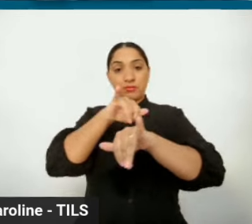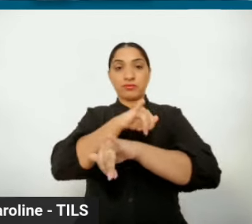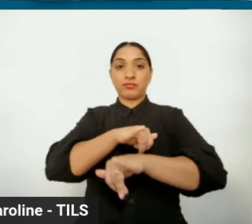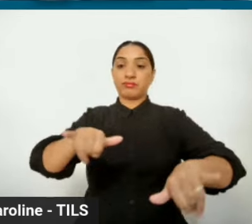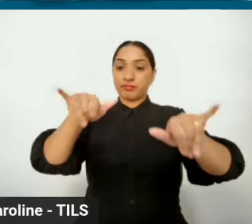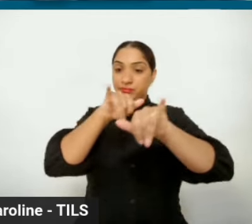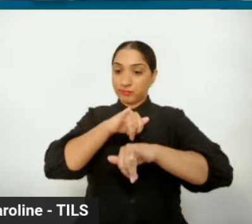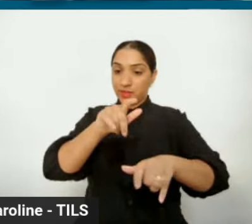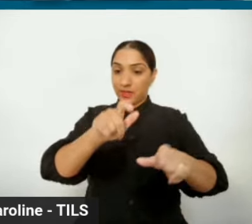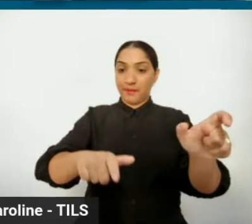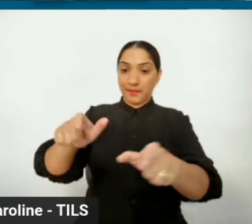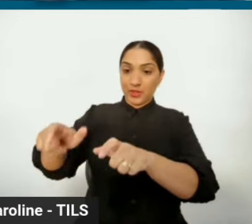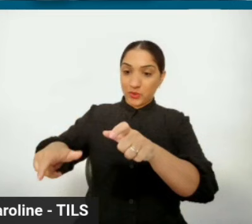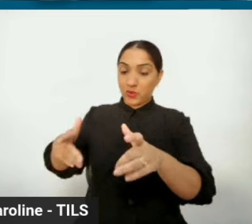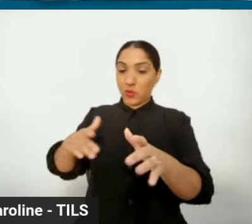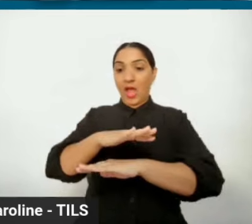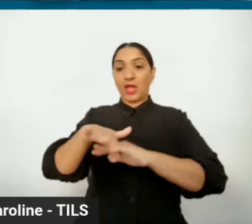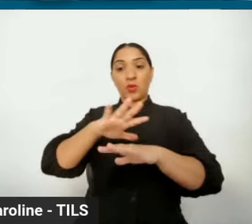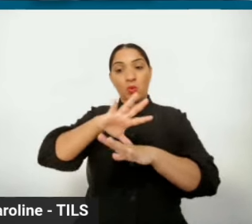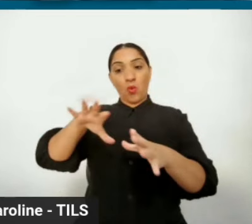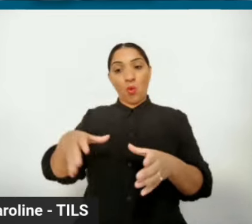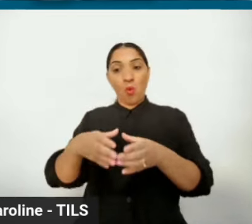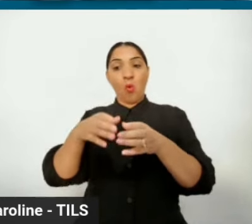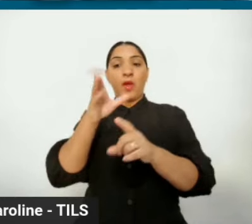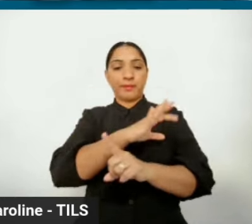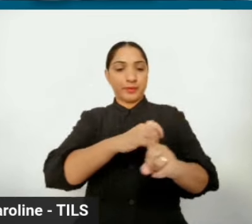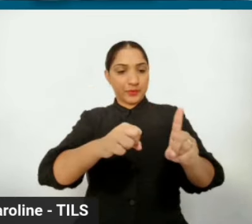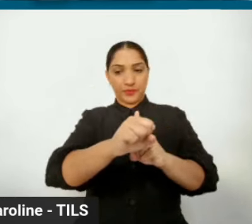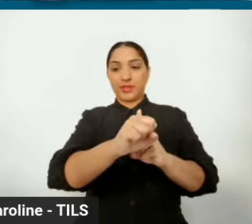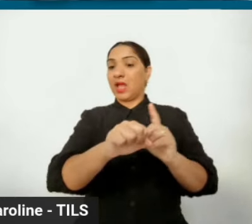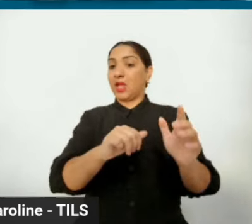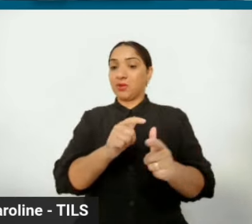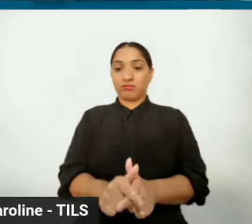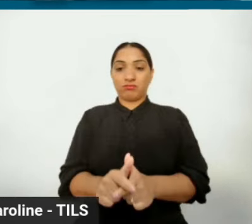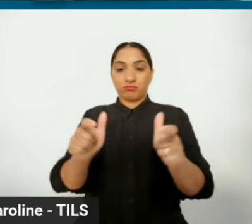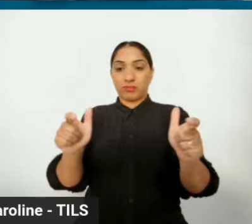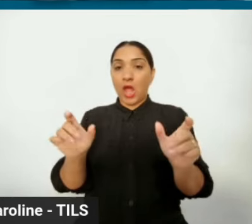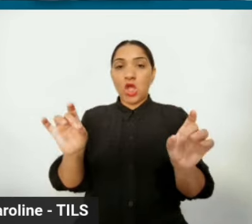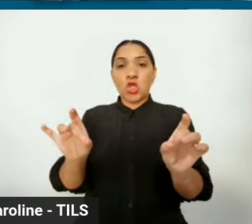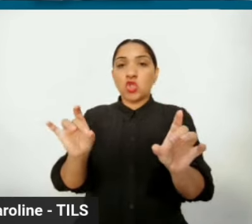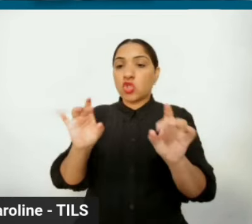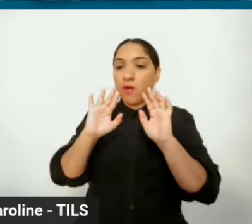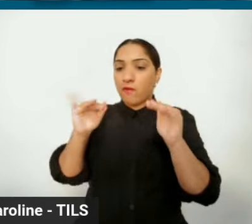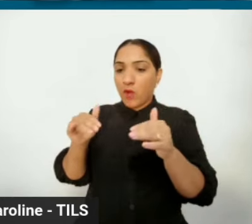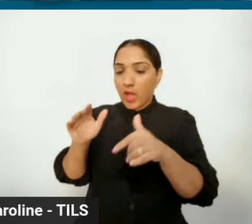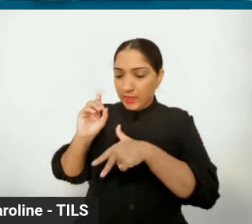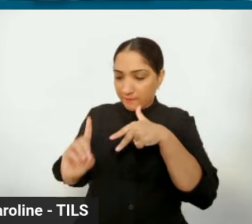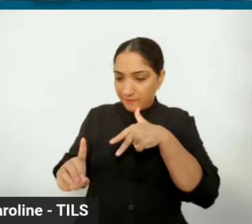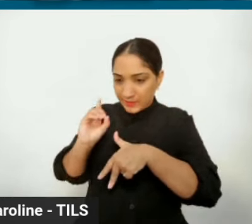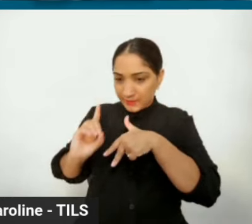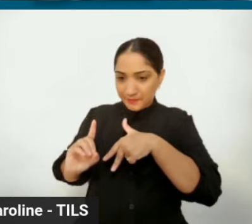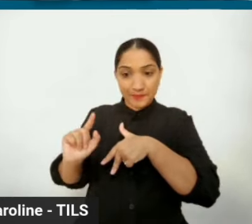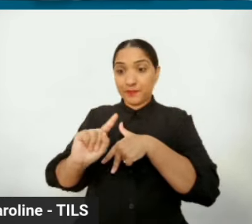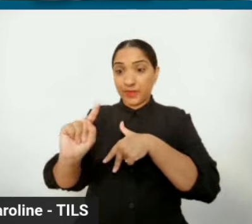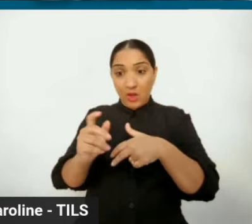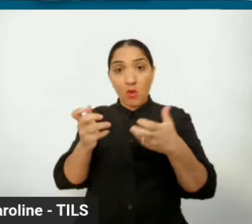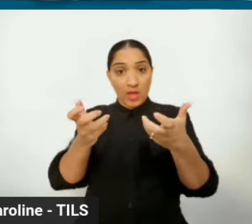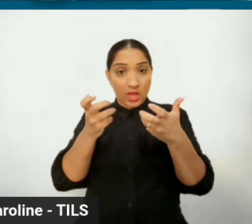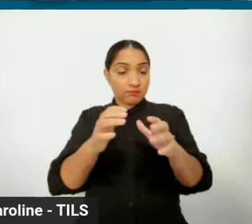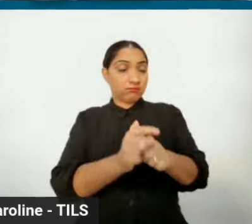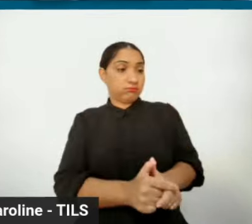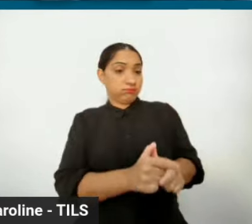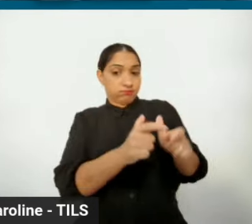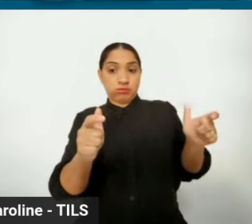deficiência. Na verdade, isso é fazer chegar a toda a sociedade, não somente às pessoas com deficiência, essas importantes